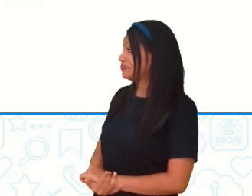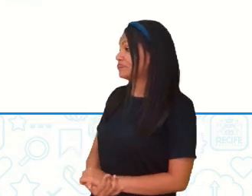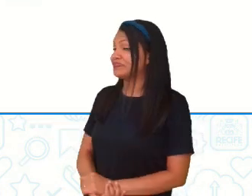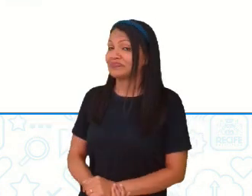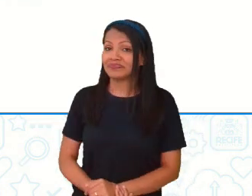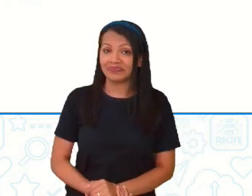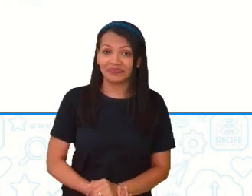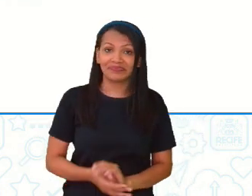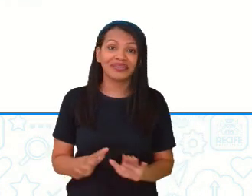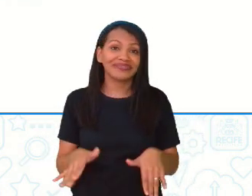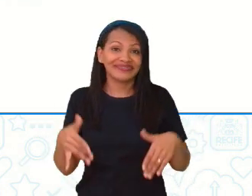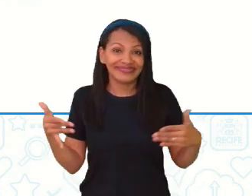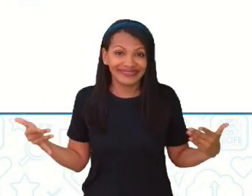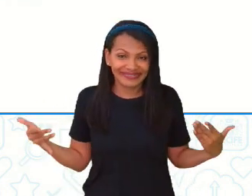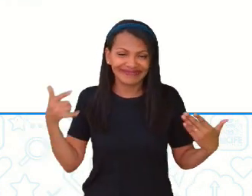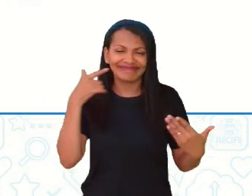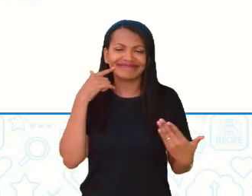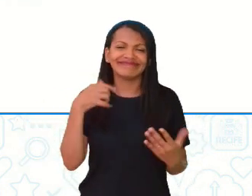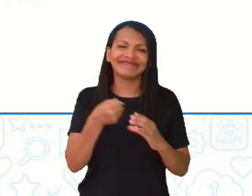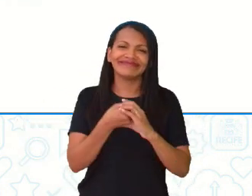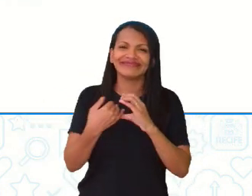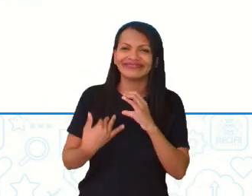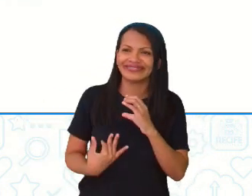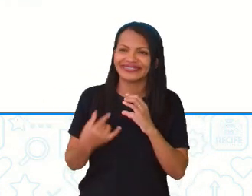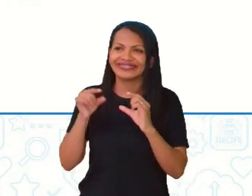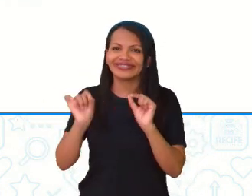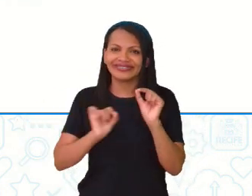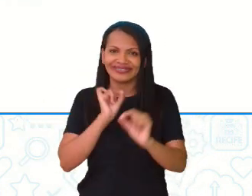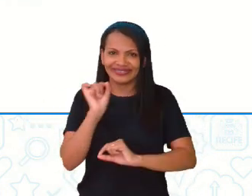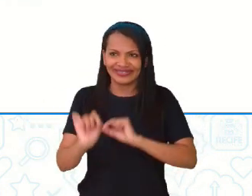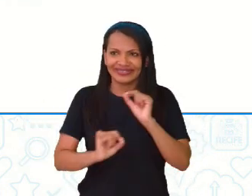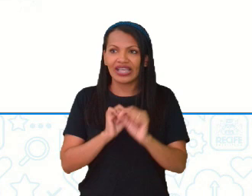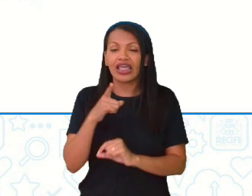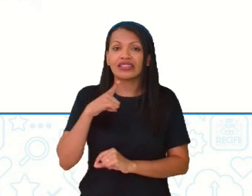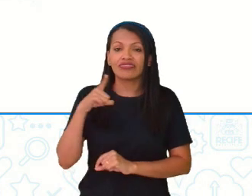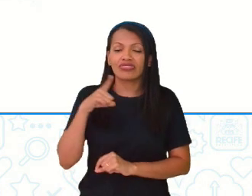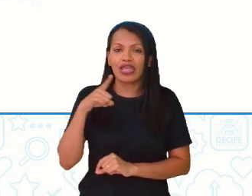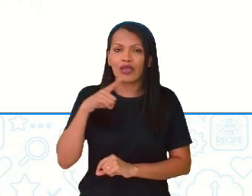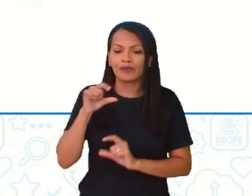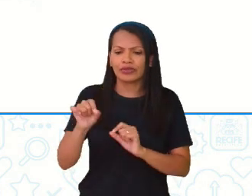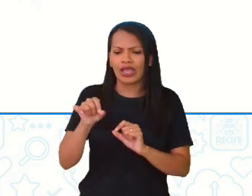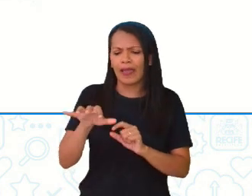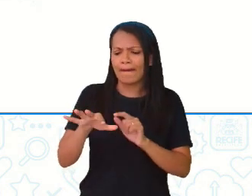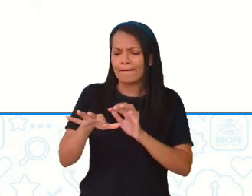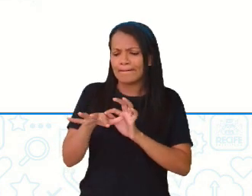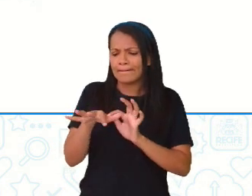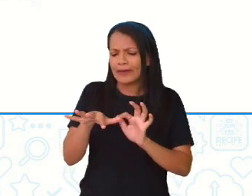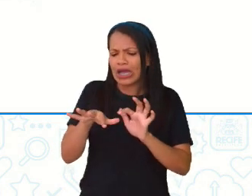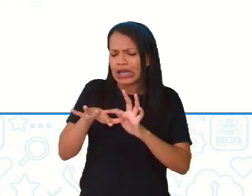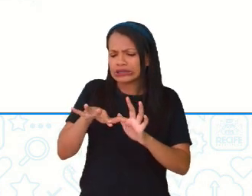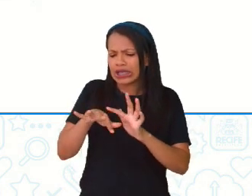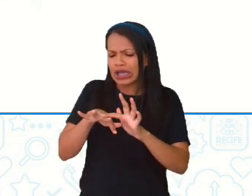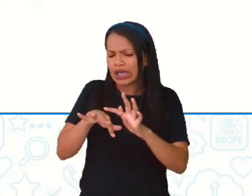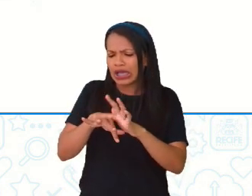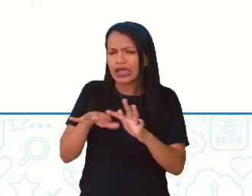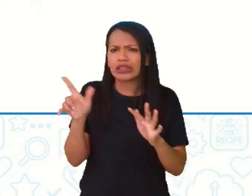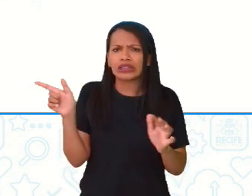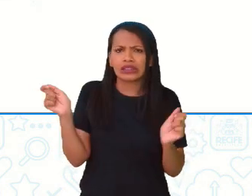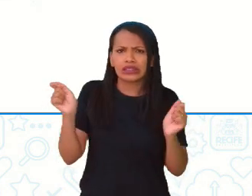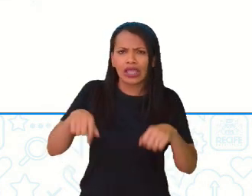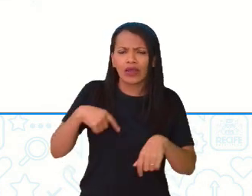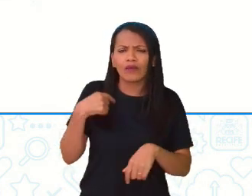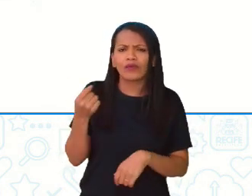quais são as características? São animais dotados de patas articuladas e que possuem